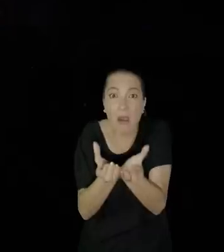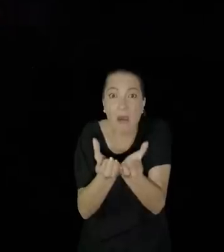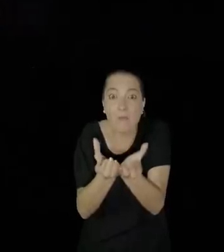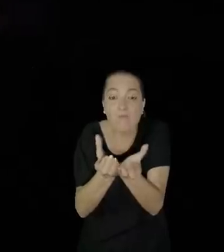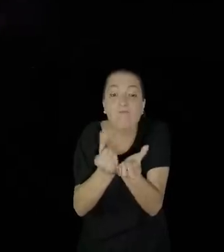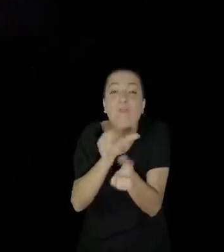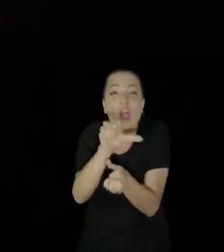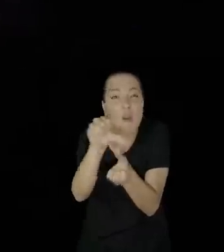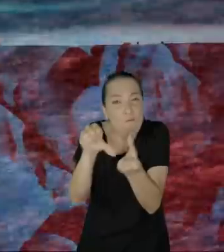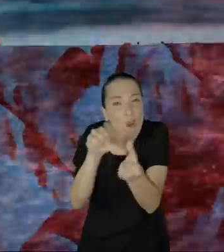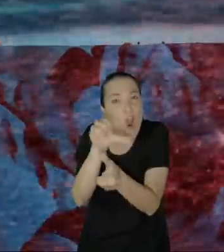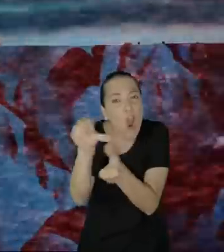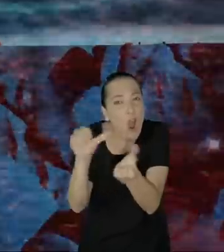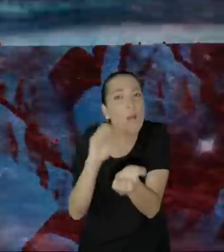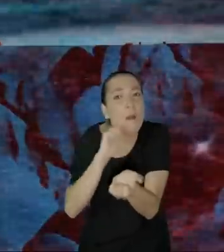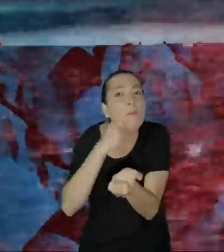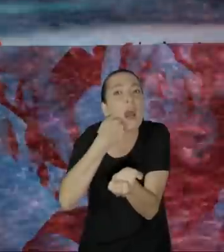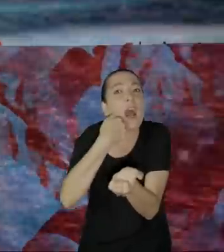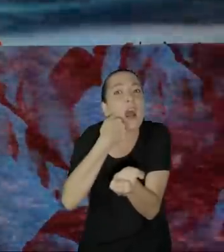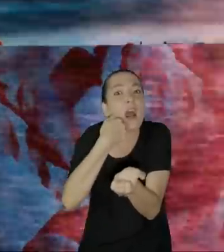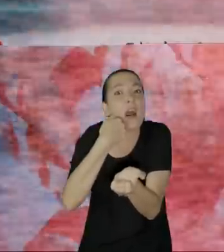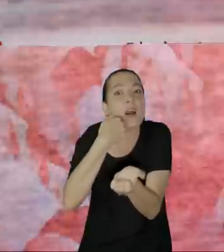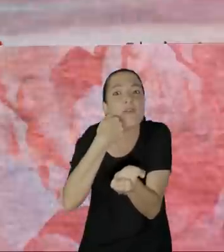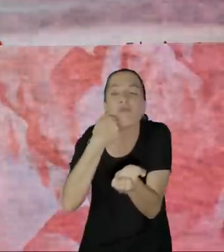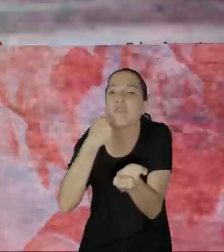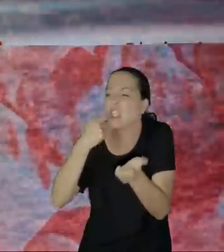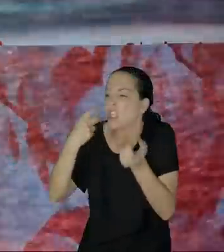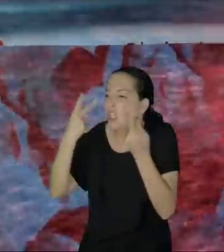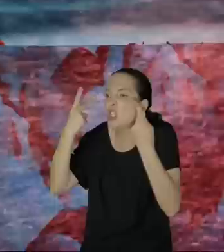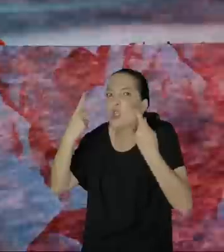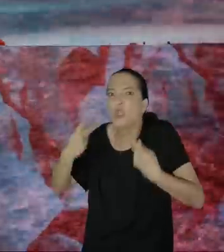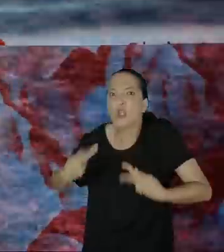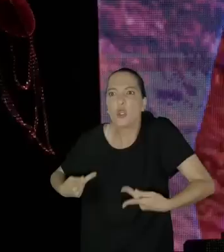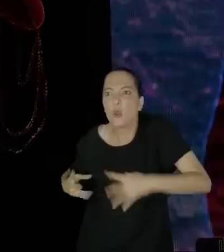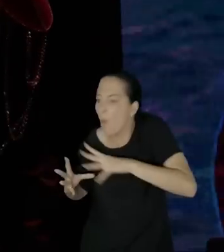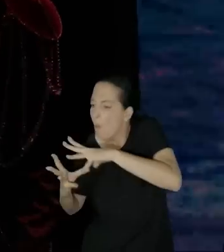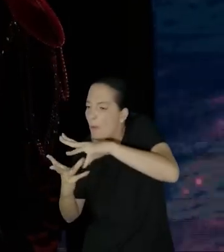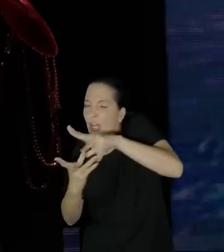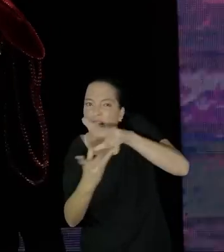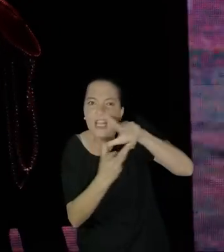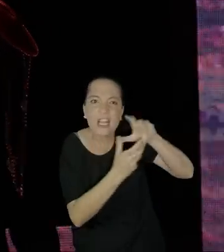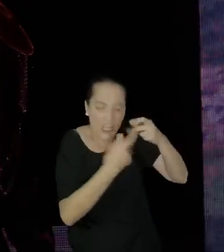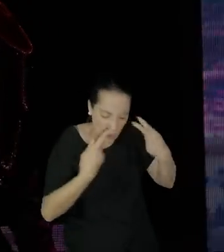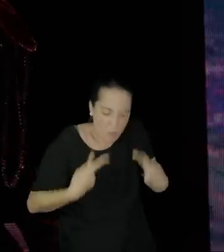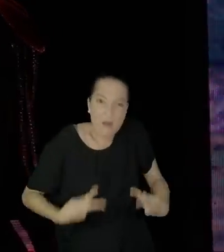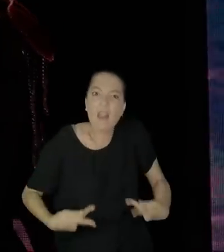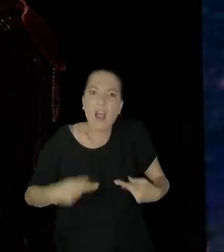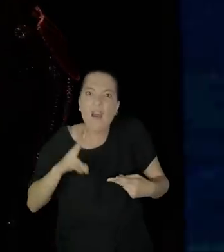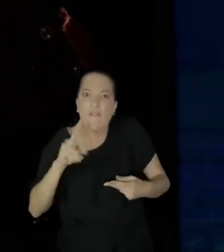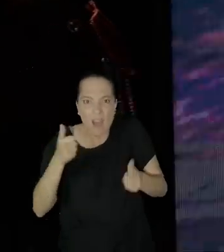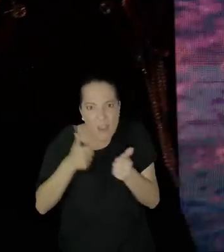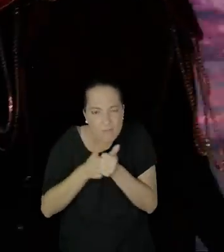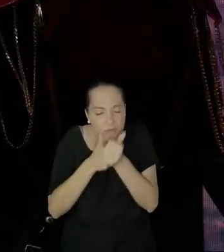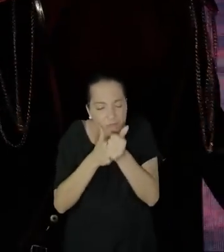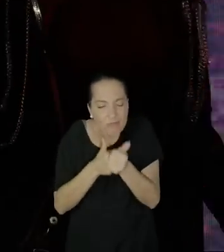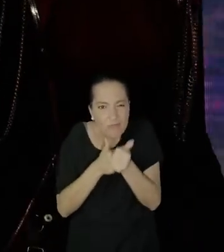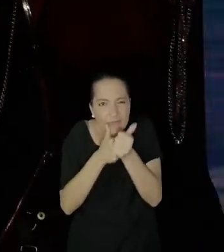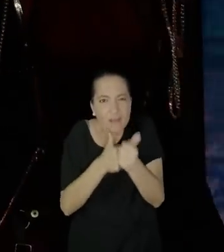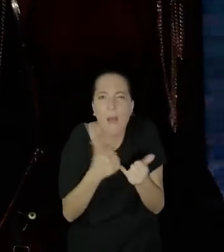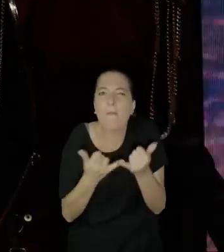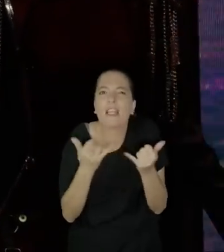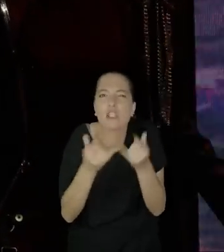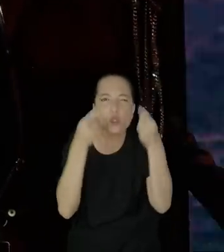Transformas em pão. E a humanidade seguirá os teus passos como rebanho